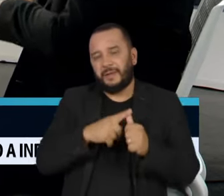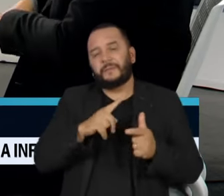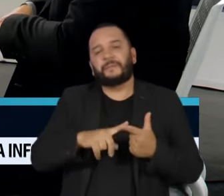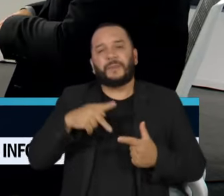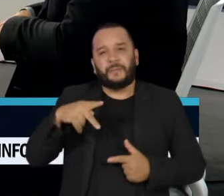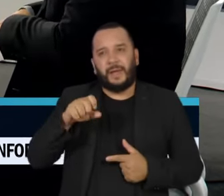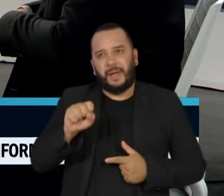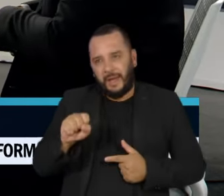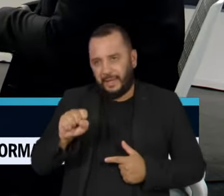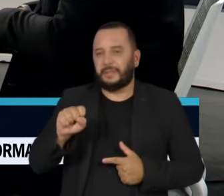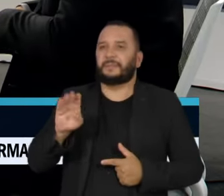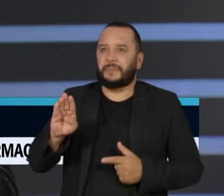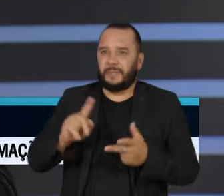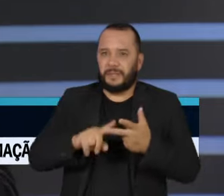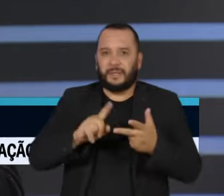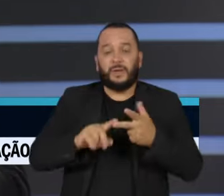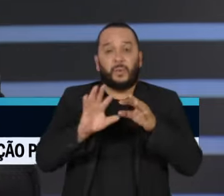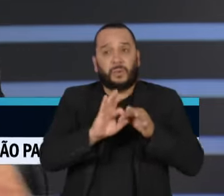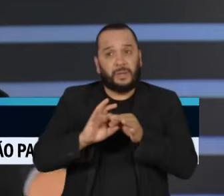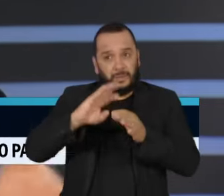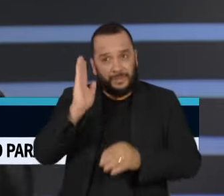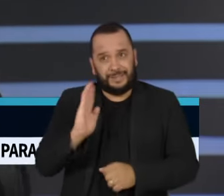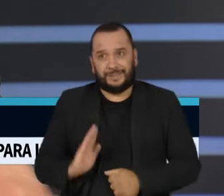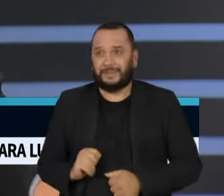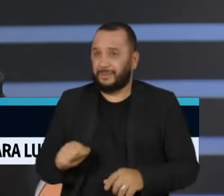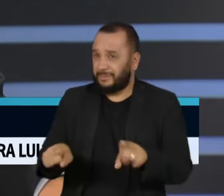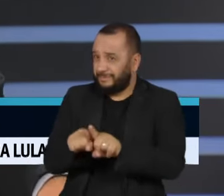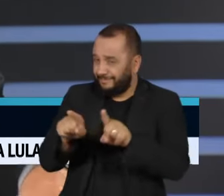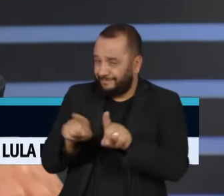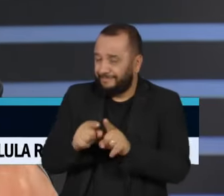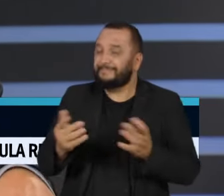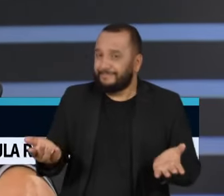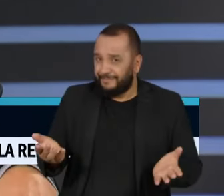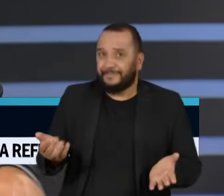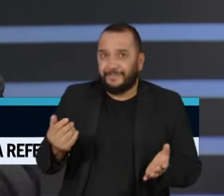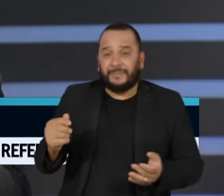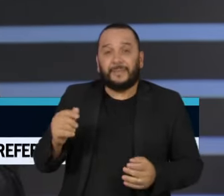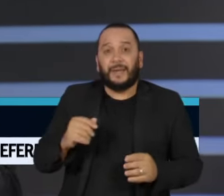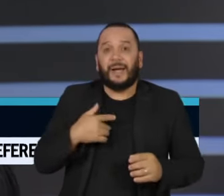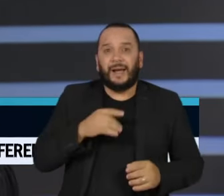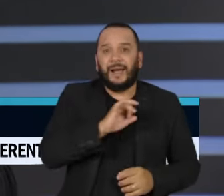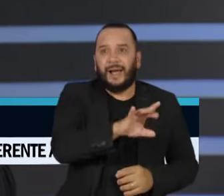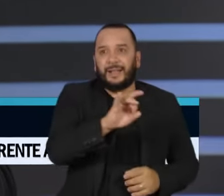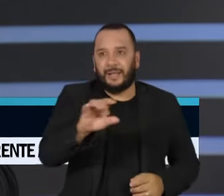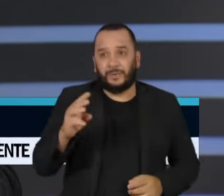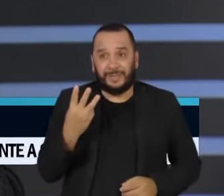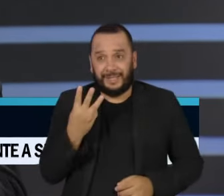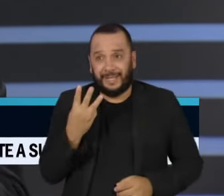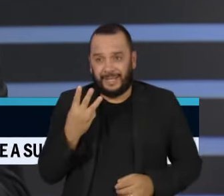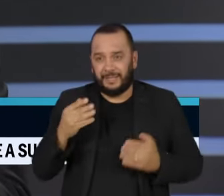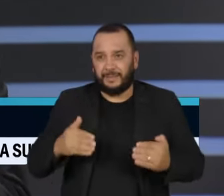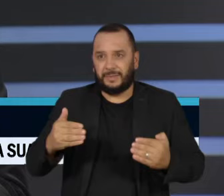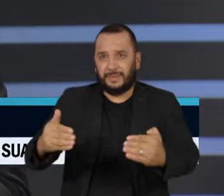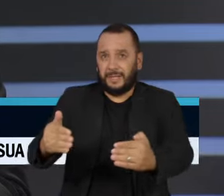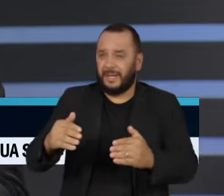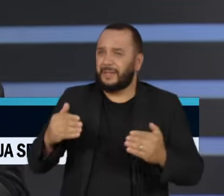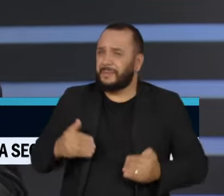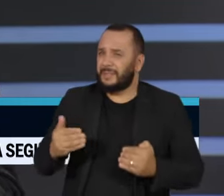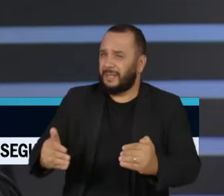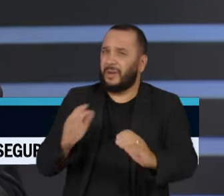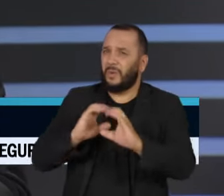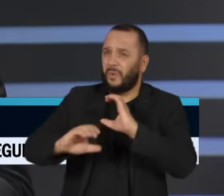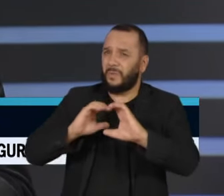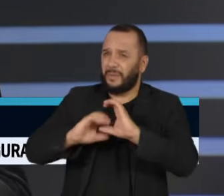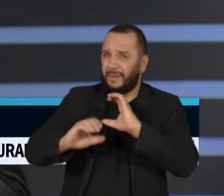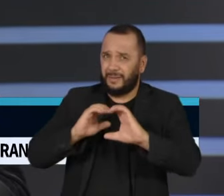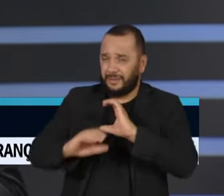União Brasil, que é a grande novidade. E para cada um deles deve ficar três ministérios. Só um detalhe, o Ministério das Comunicações, que estava